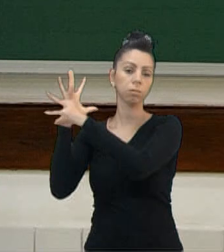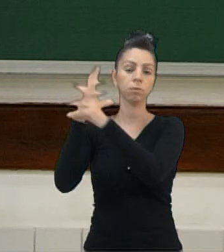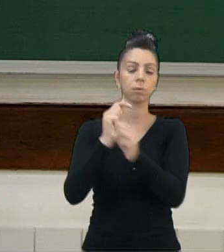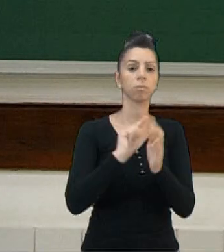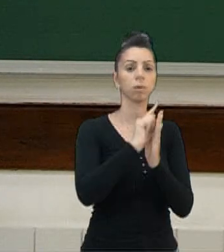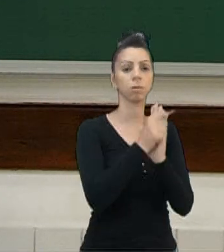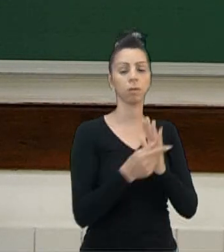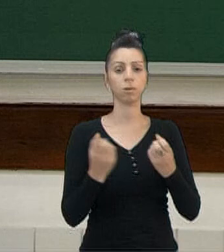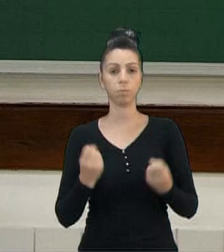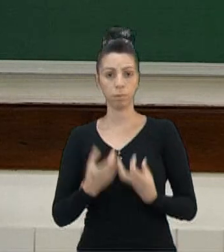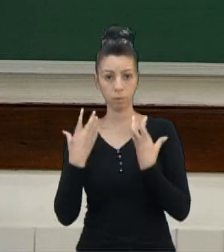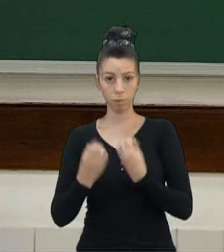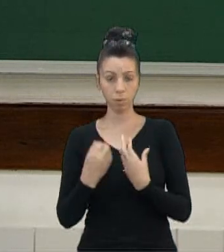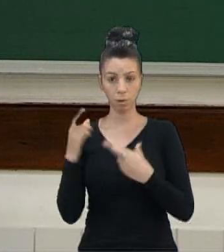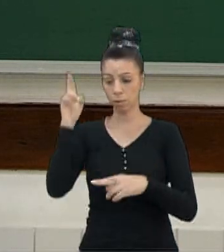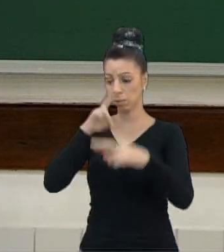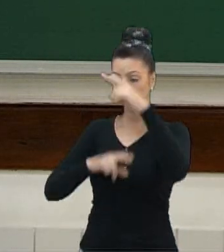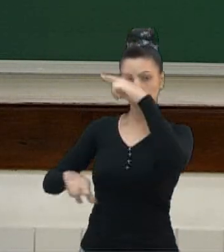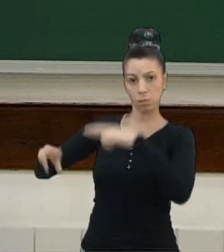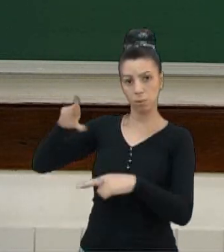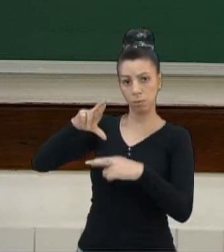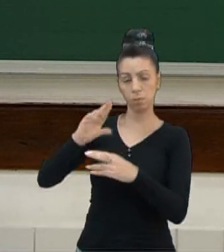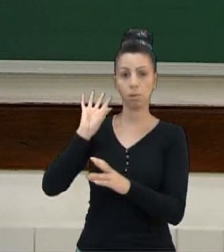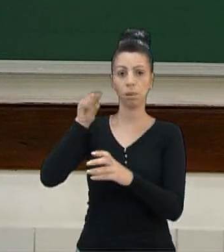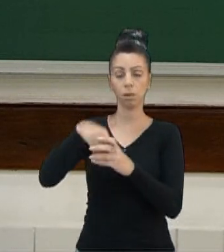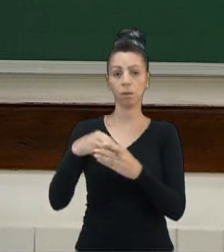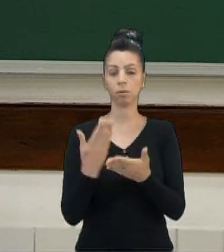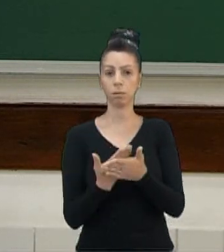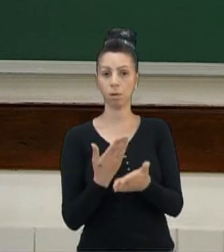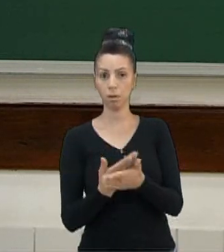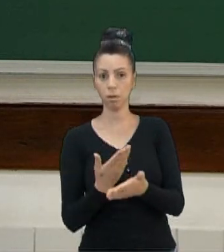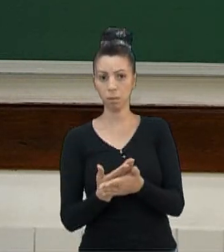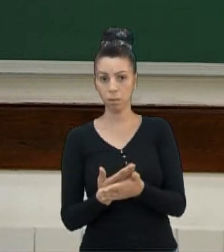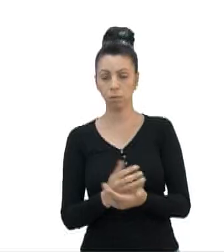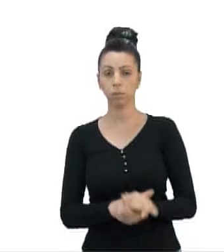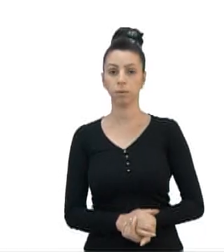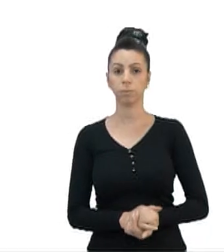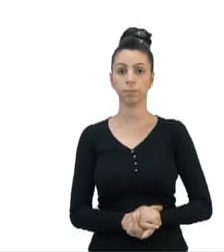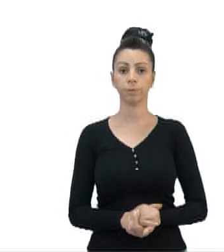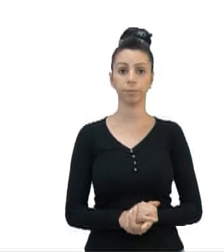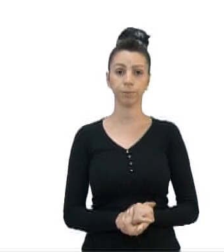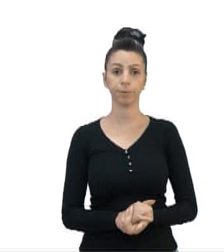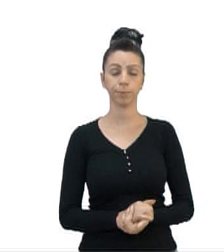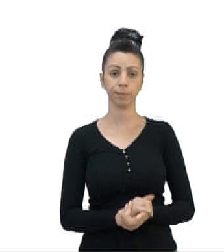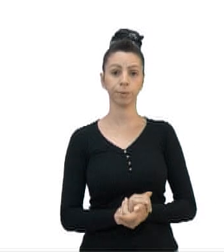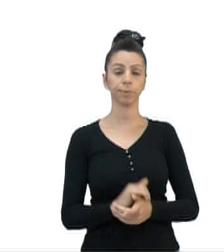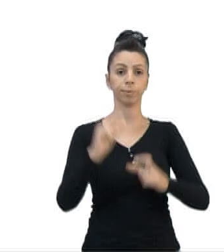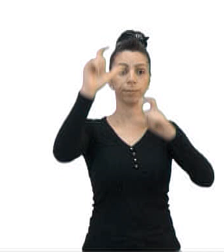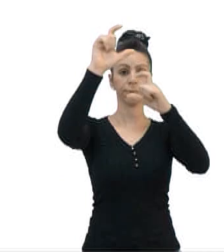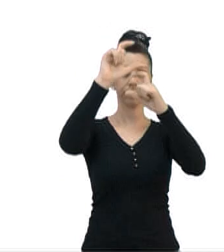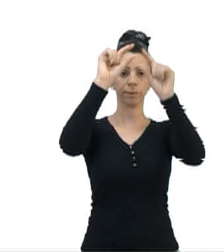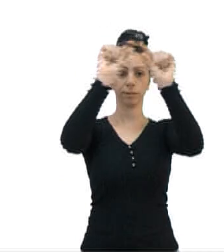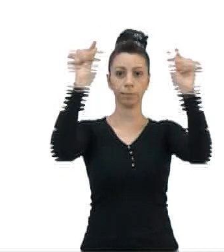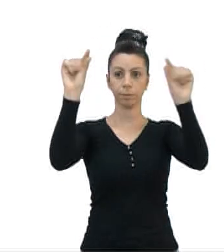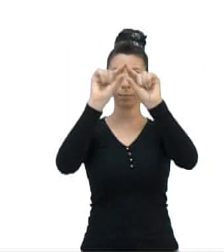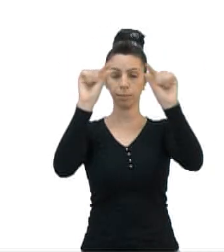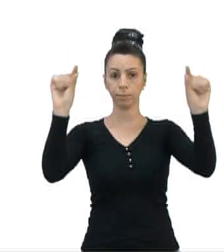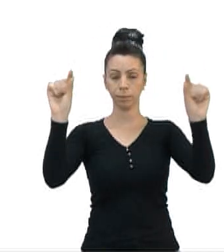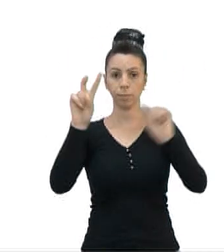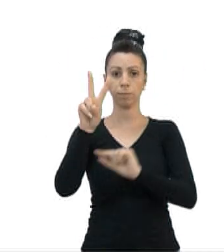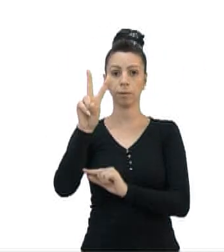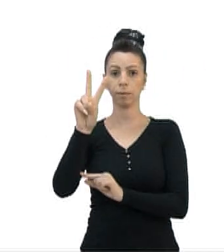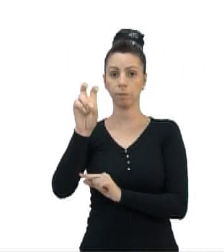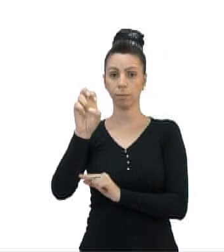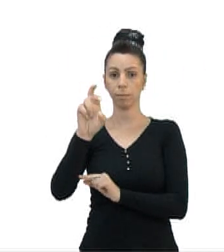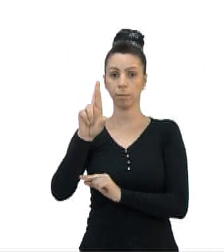poema, o que a gente observa, né, dentro das aulas que foram trazidas para nós. O verso, cada linha do poema é o verso,